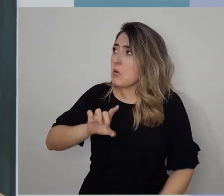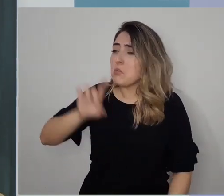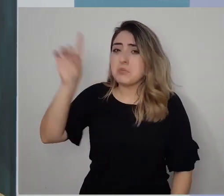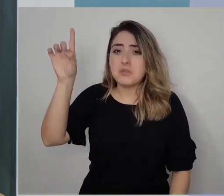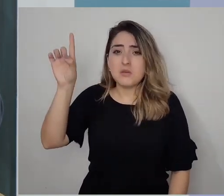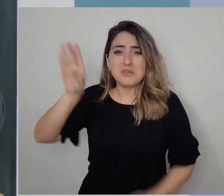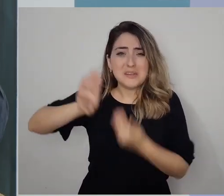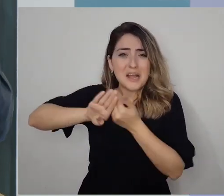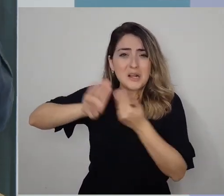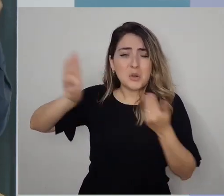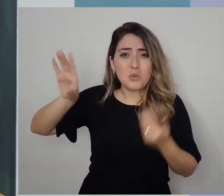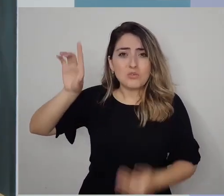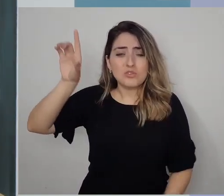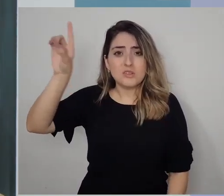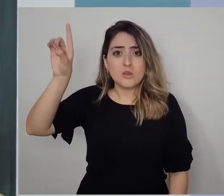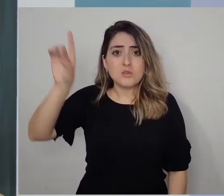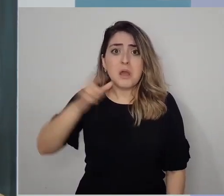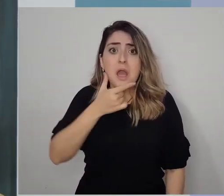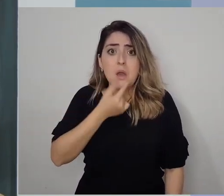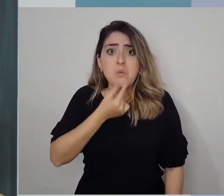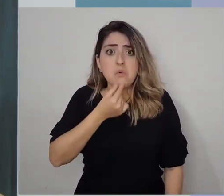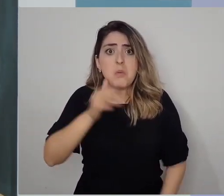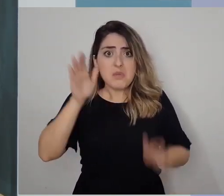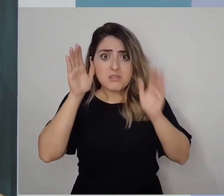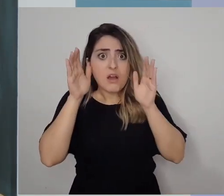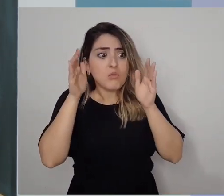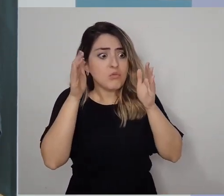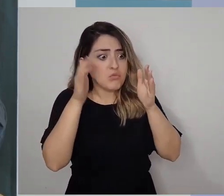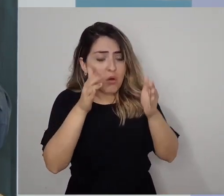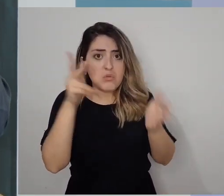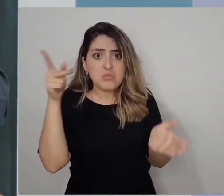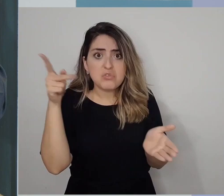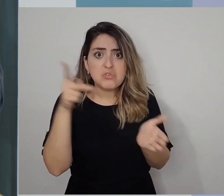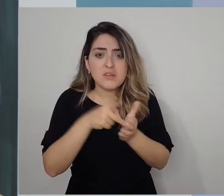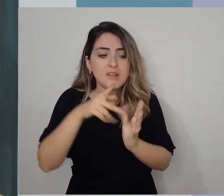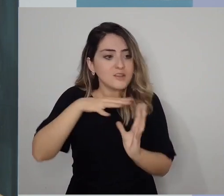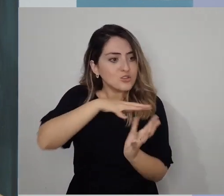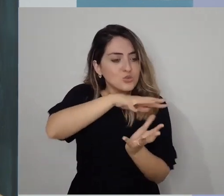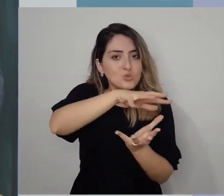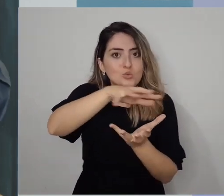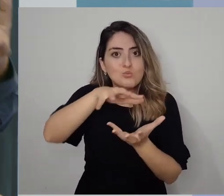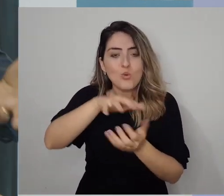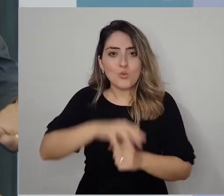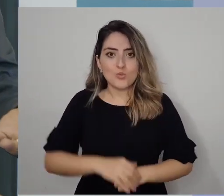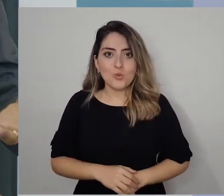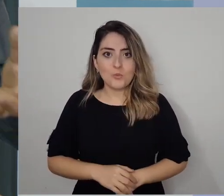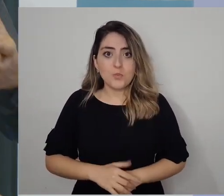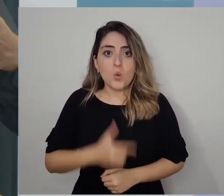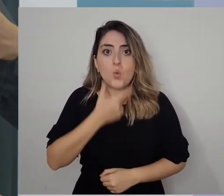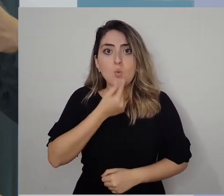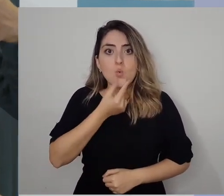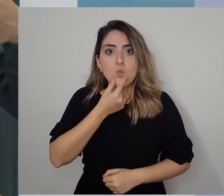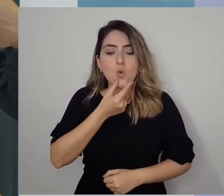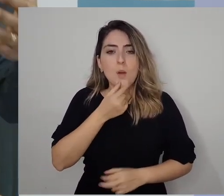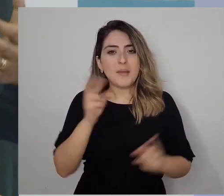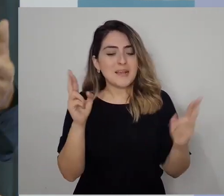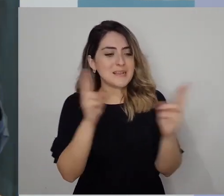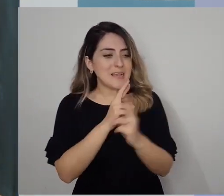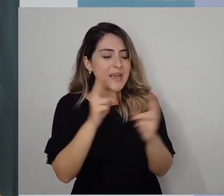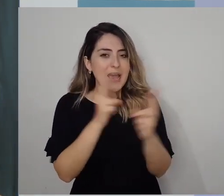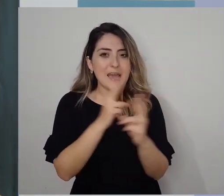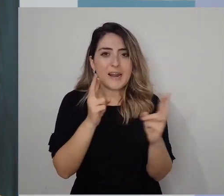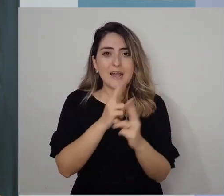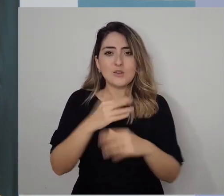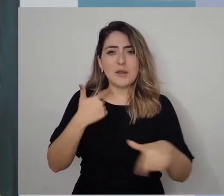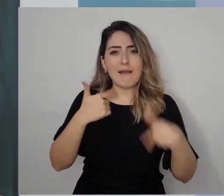Ele pensa segundo o curso deste mundo. Ele trabalha, ele se entretém, ele se relaciona em família segundo o curso